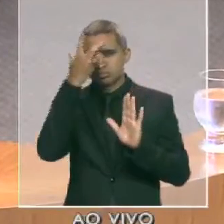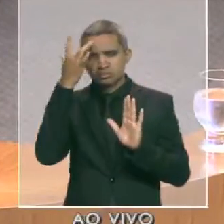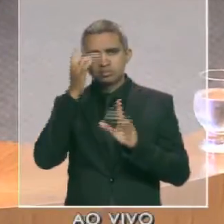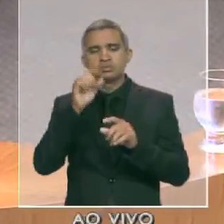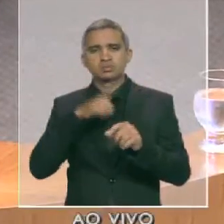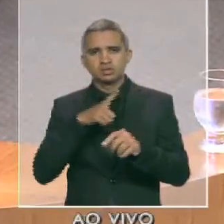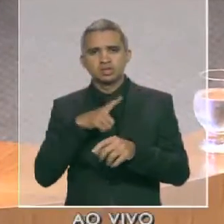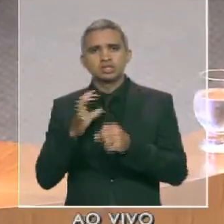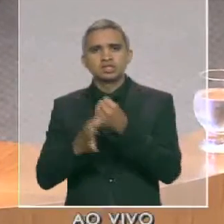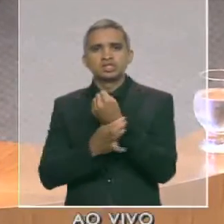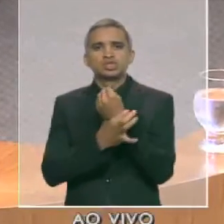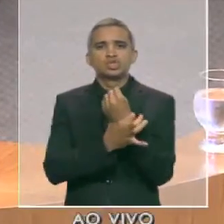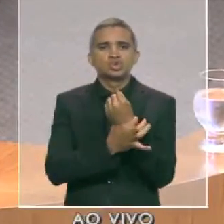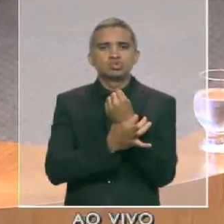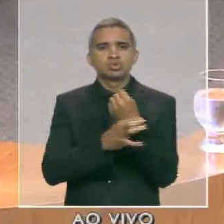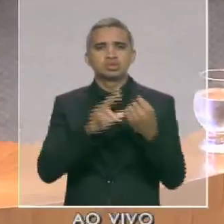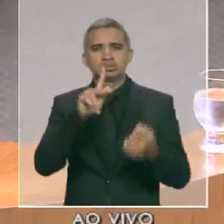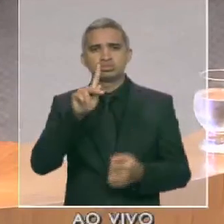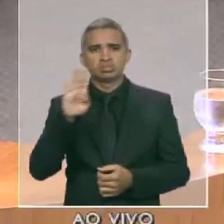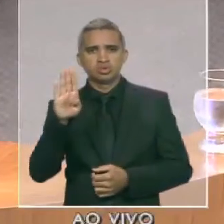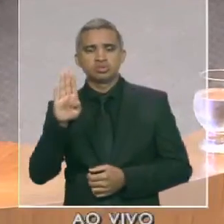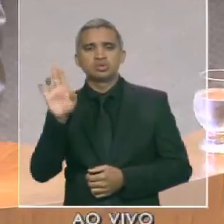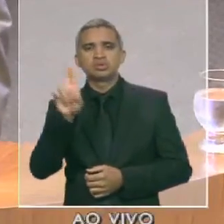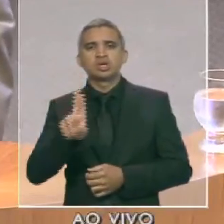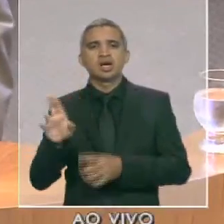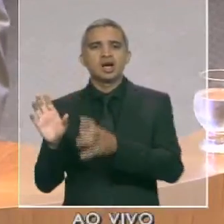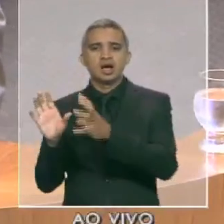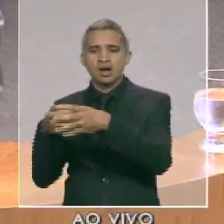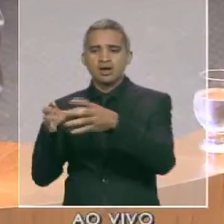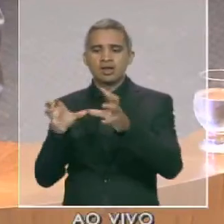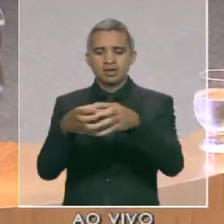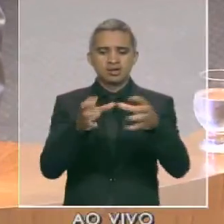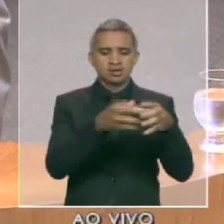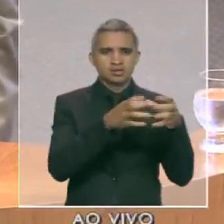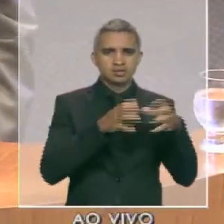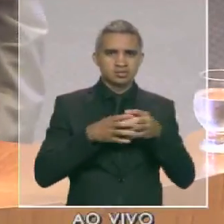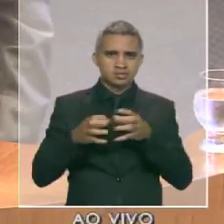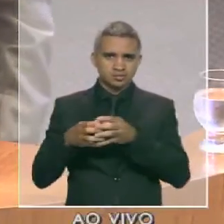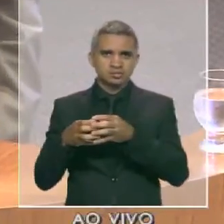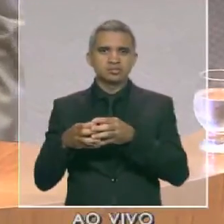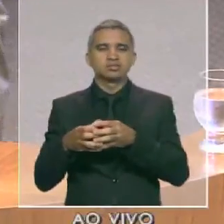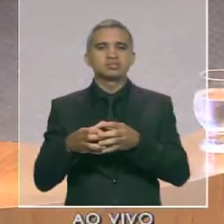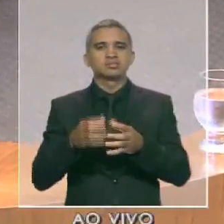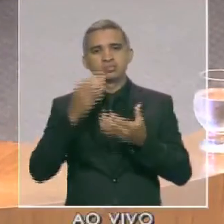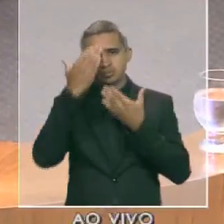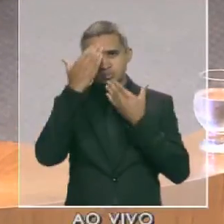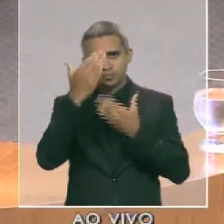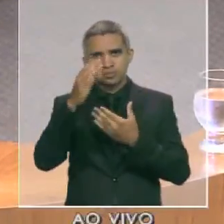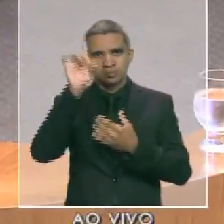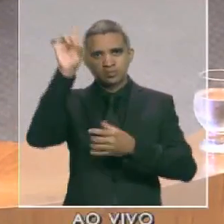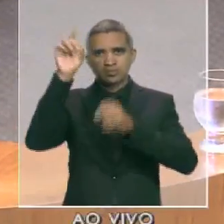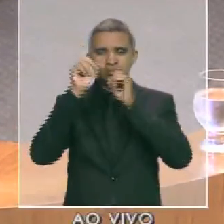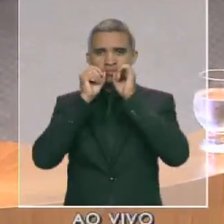pública através das comunidades, da atenção às comunidades, que são os nossos conselheiros. Então, a todos, muito obrigado e que Deus abençoe.